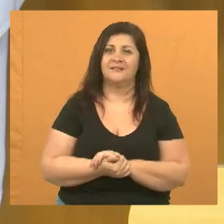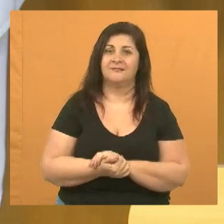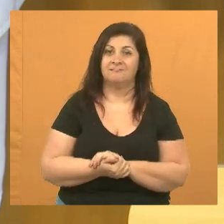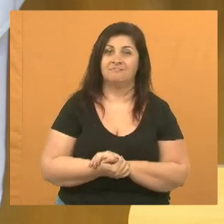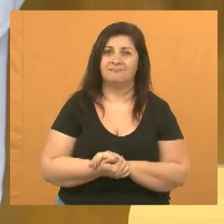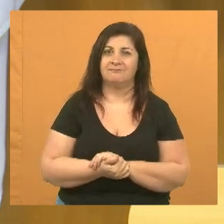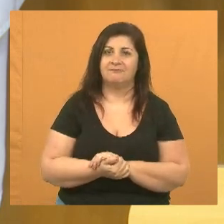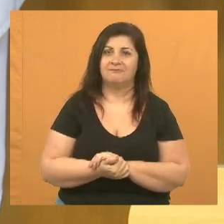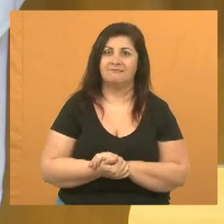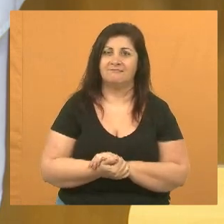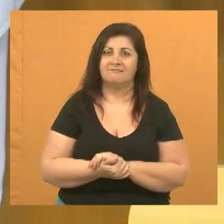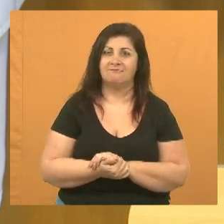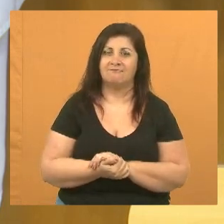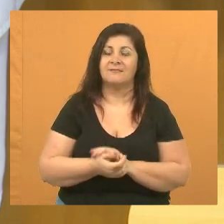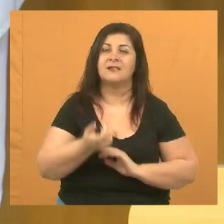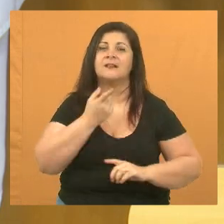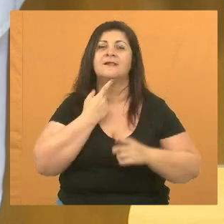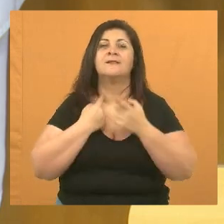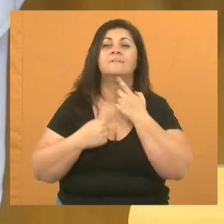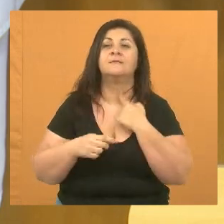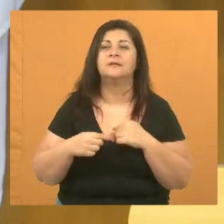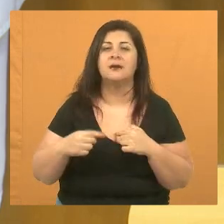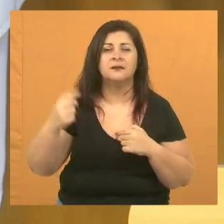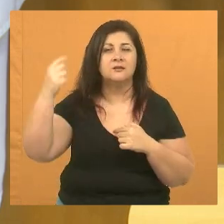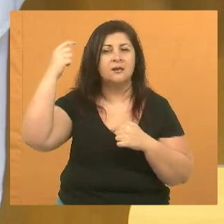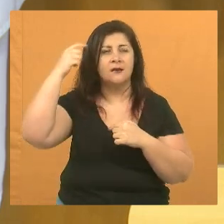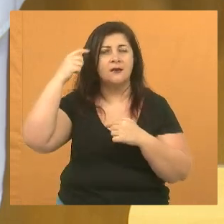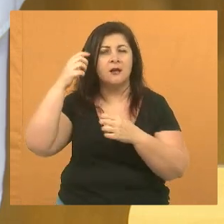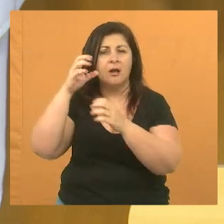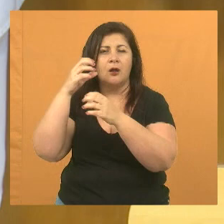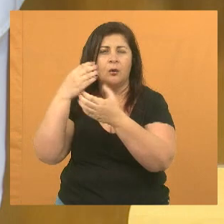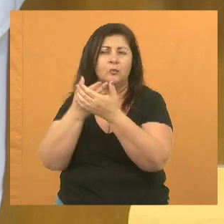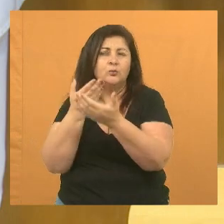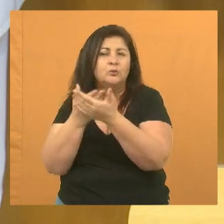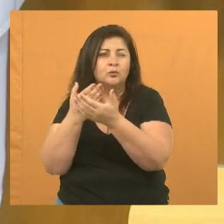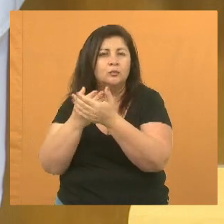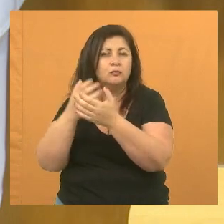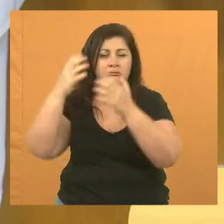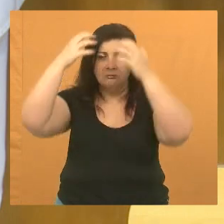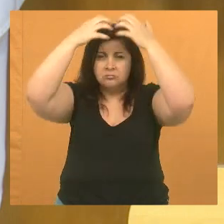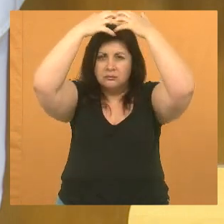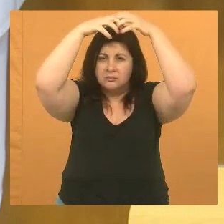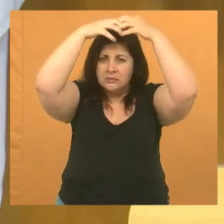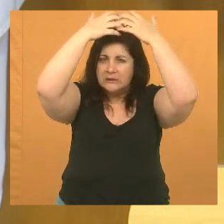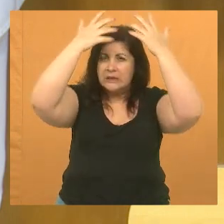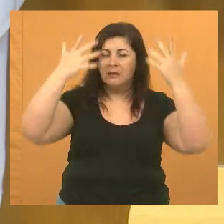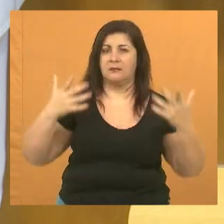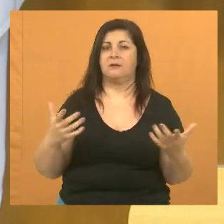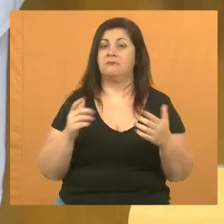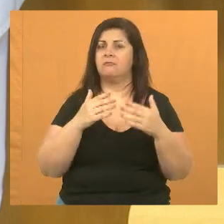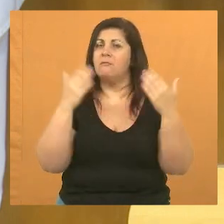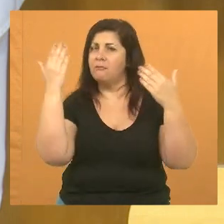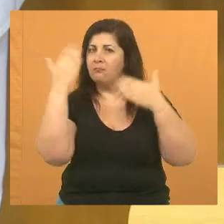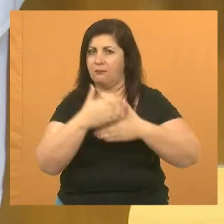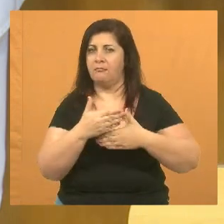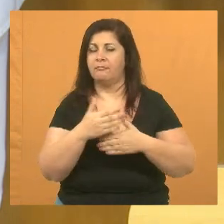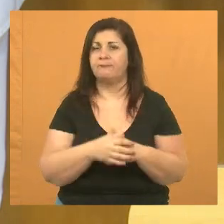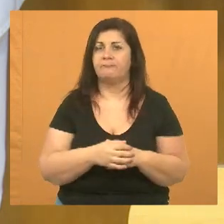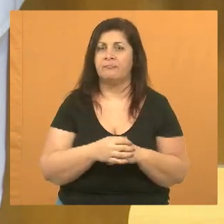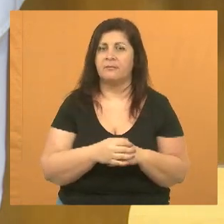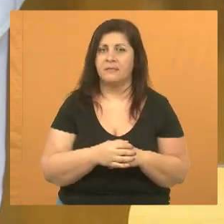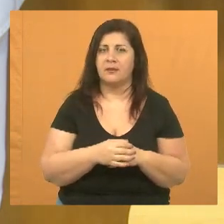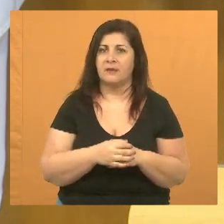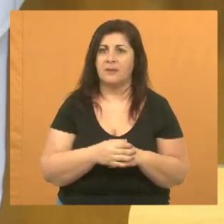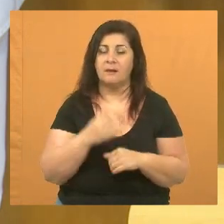A intenção que a neurociências hoje já comprova academicamente, a intenção que